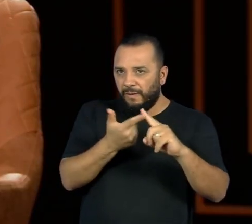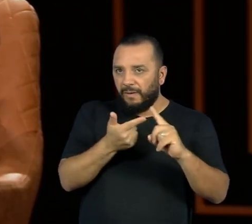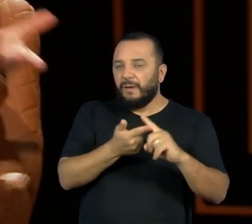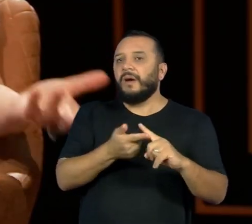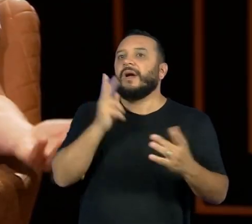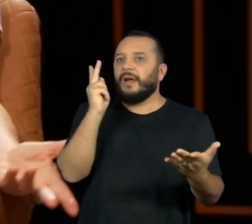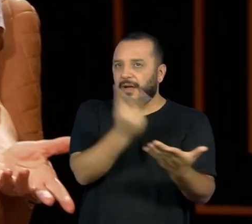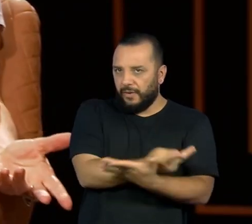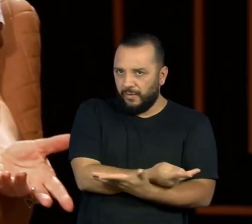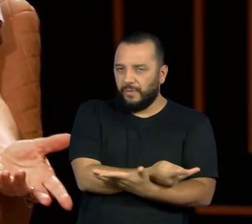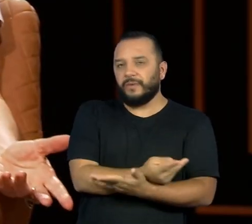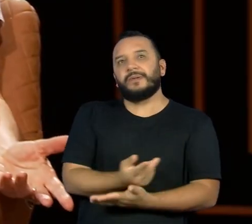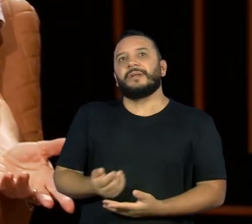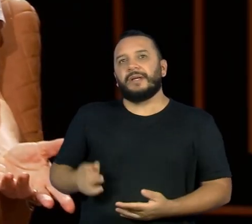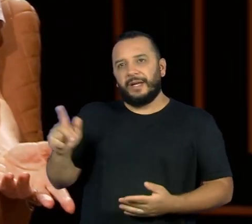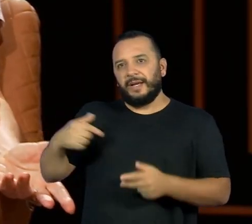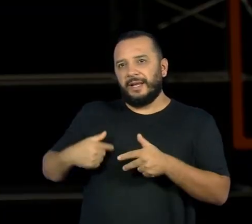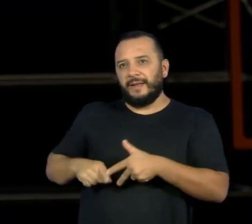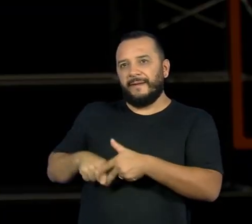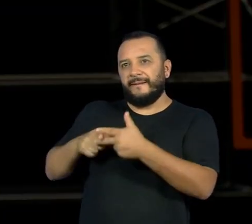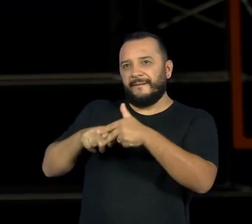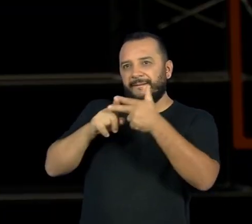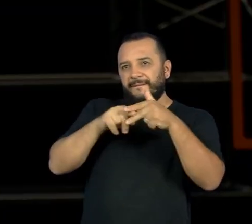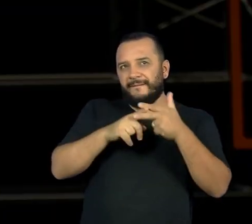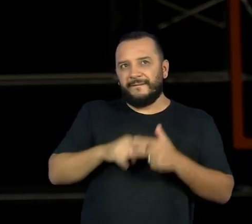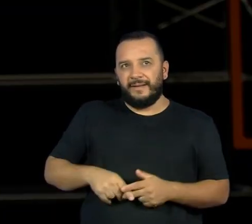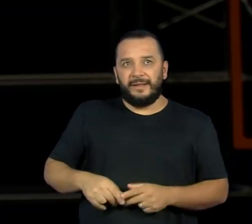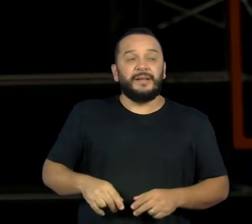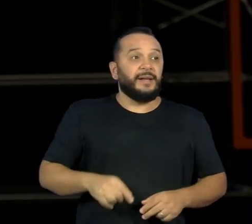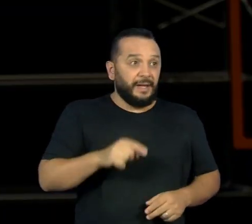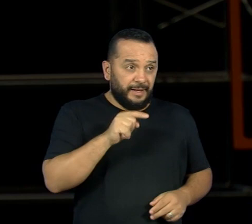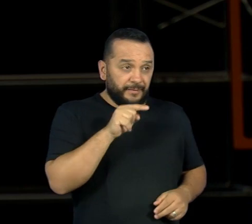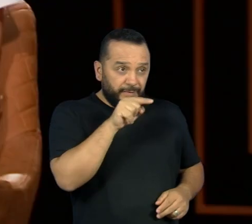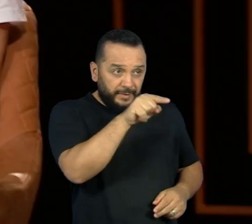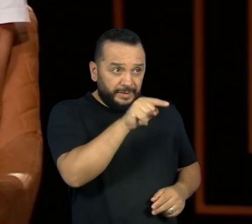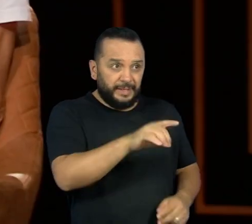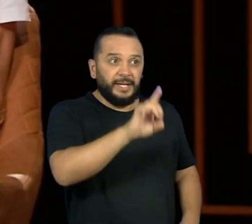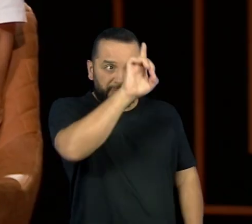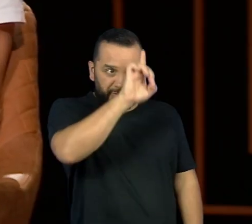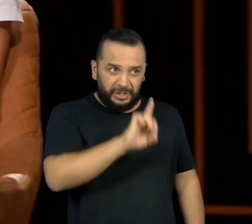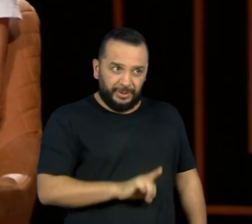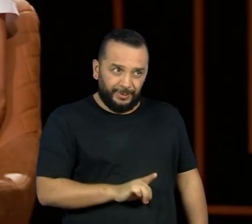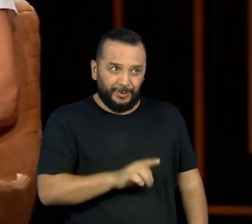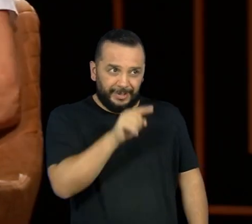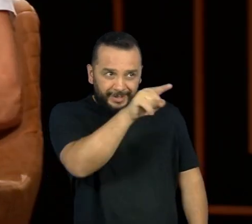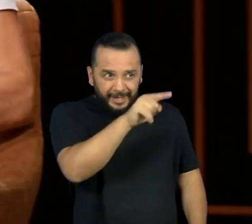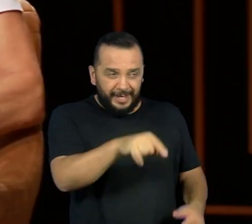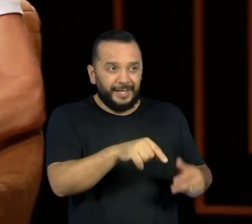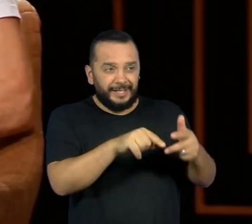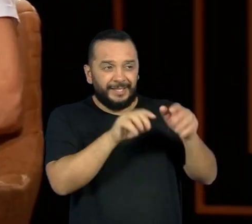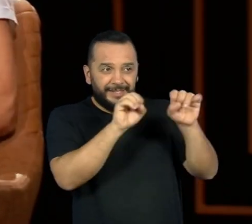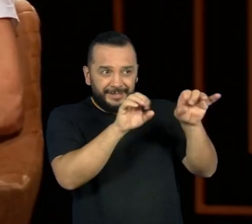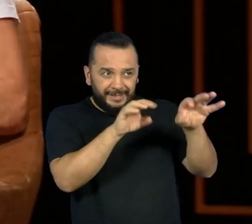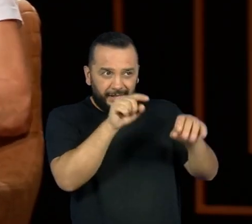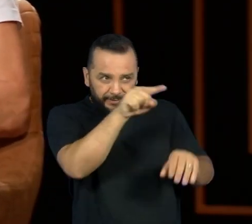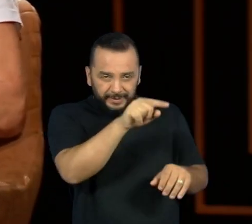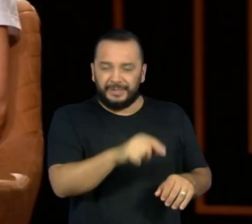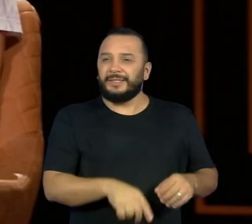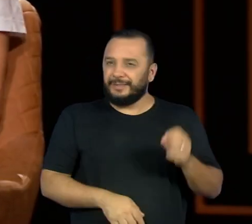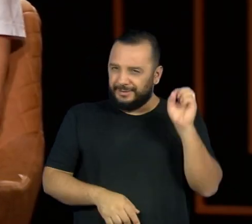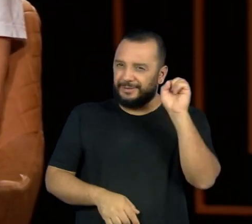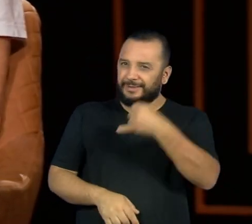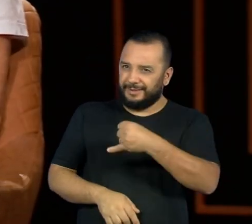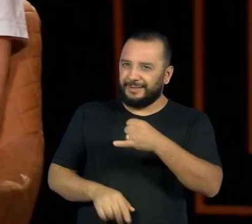Porque ninguém dirige, né? Ele dirigia, você dirigindo. Exatamente. Me ensinava, né? Era